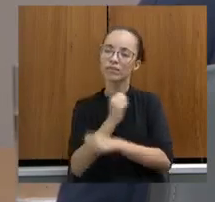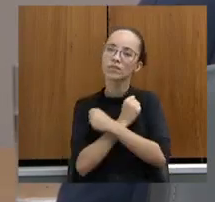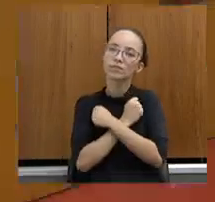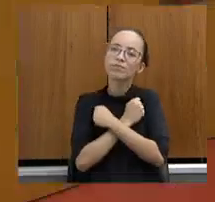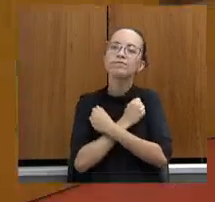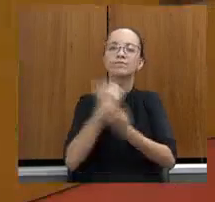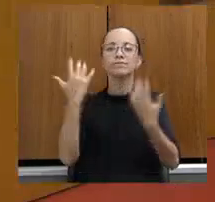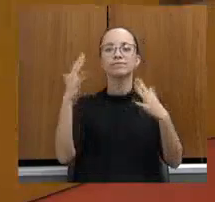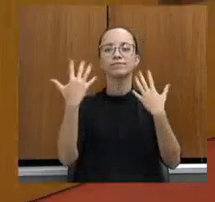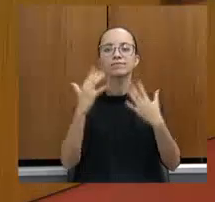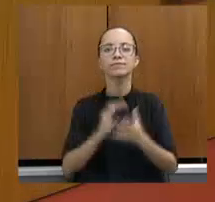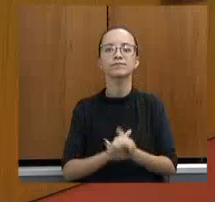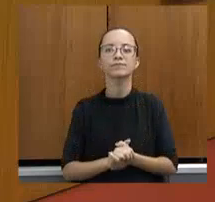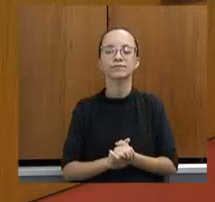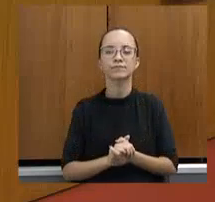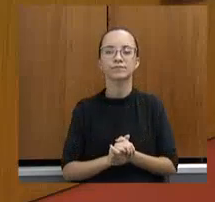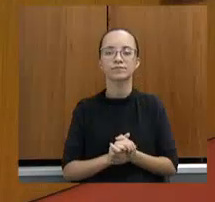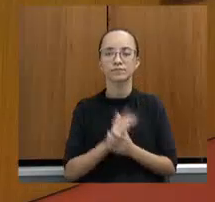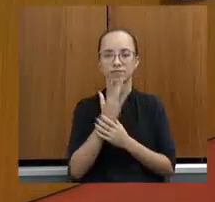a todos e parabéns